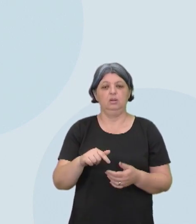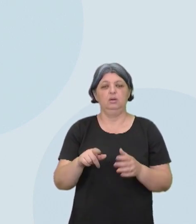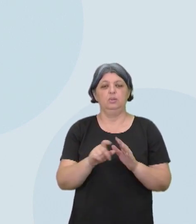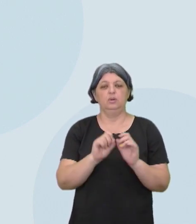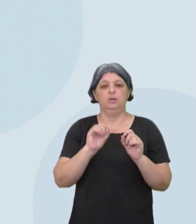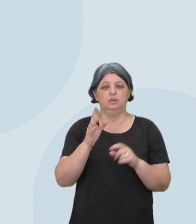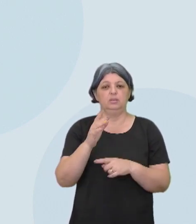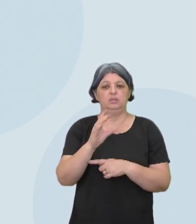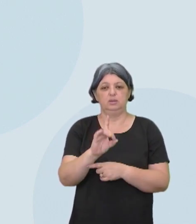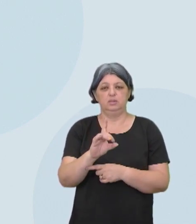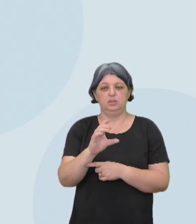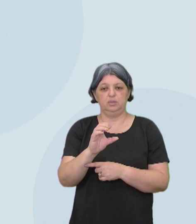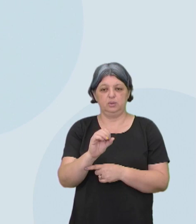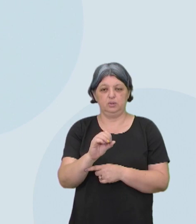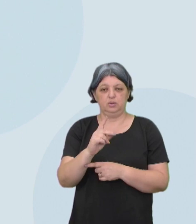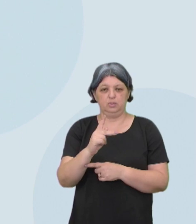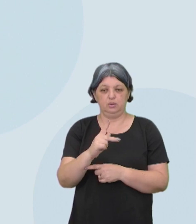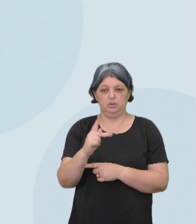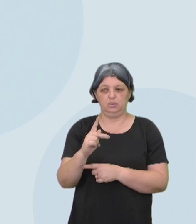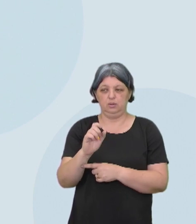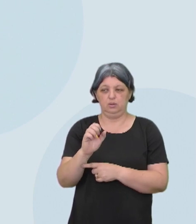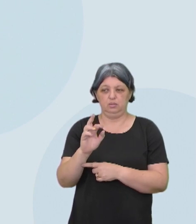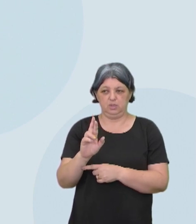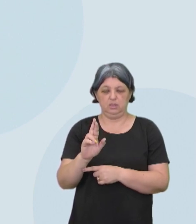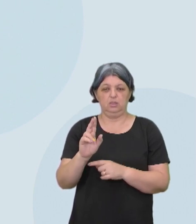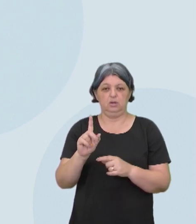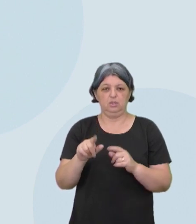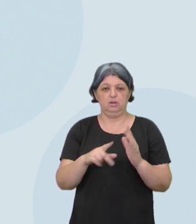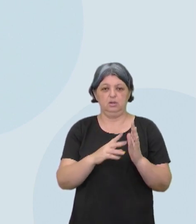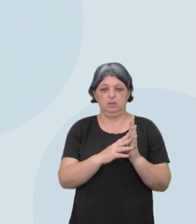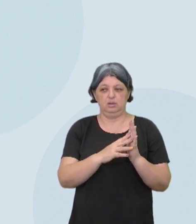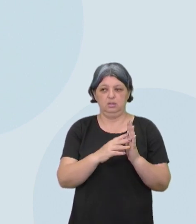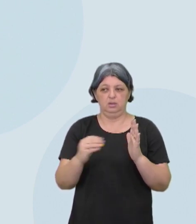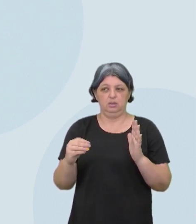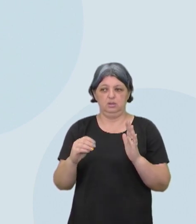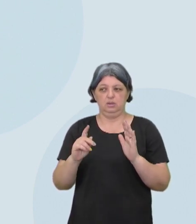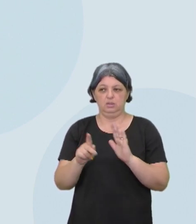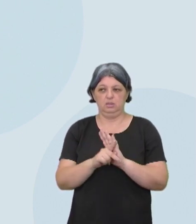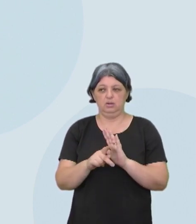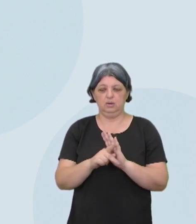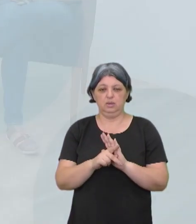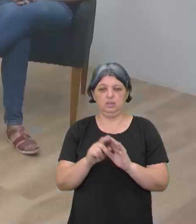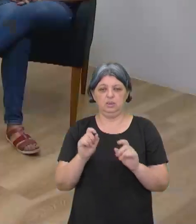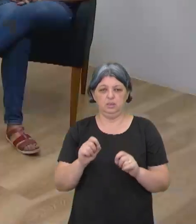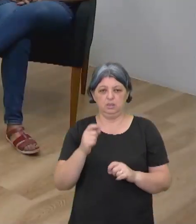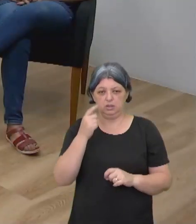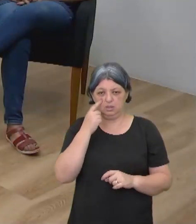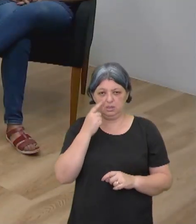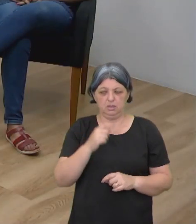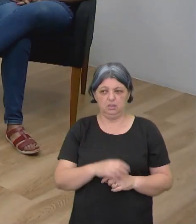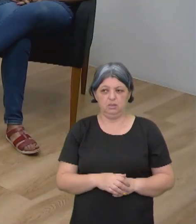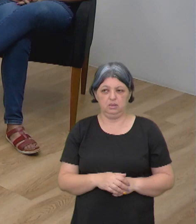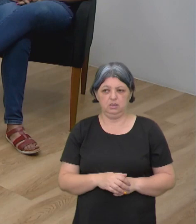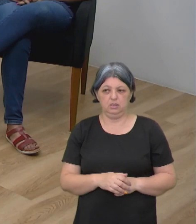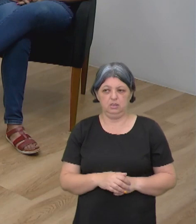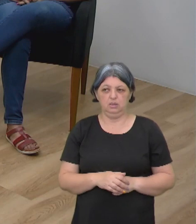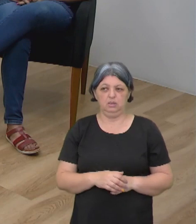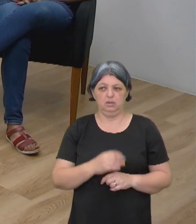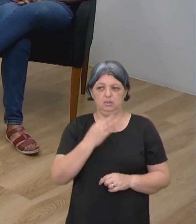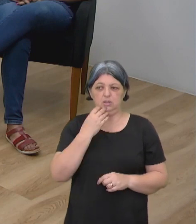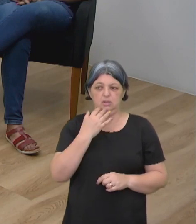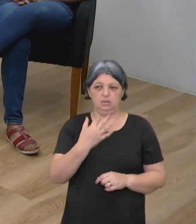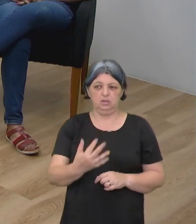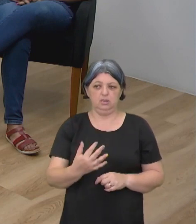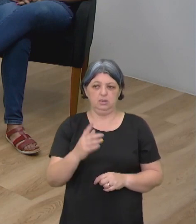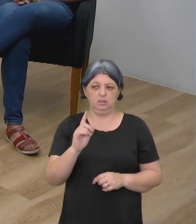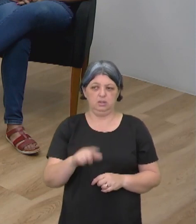Que gosta, né? O Doppler. Eu falei isso que é o legal, que eu falei da luz e do som também. O efeito Doppler do som e da luz. O do